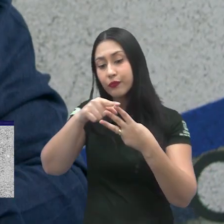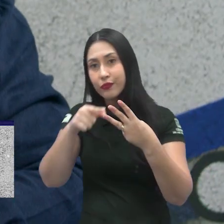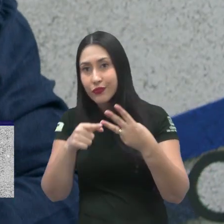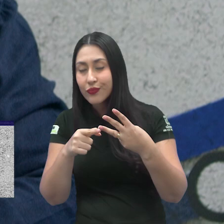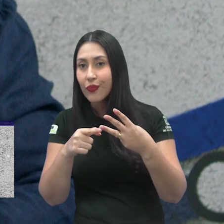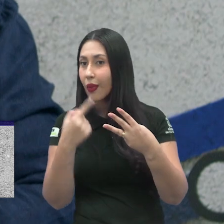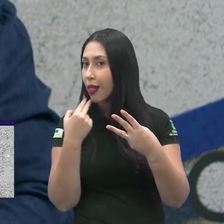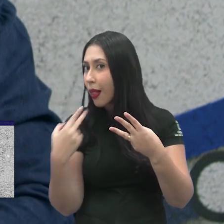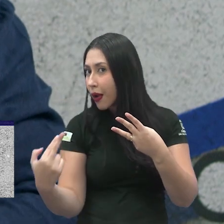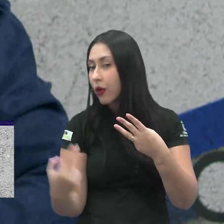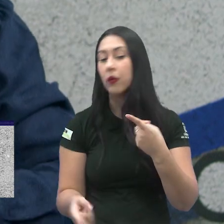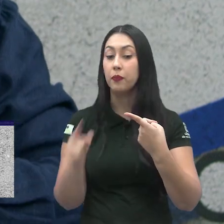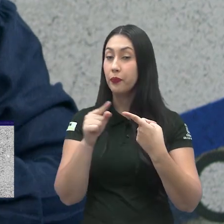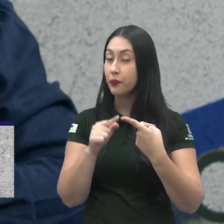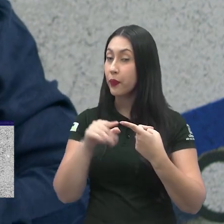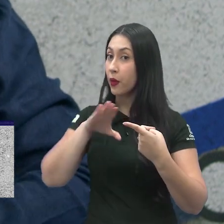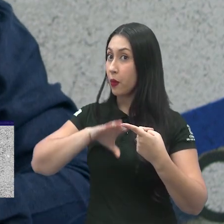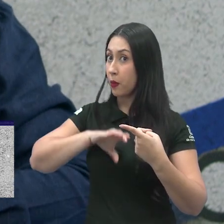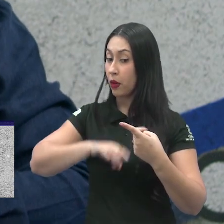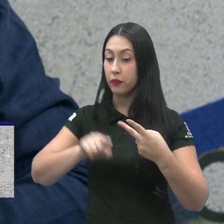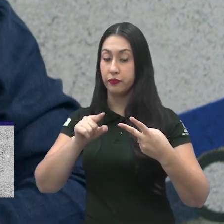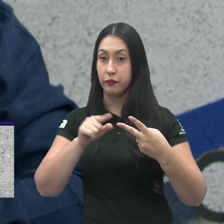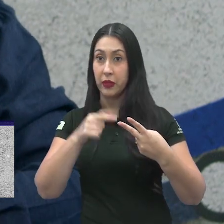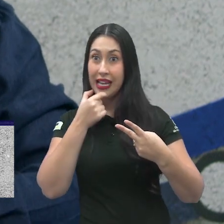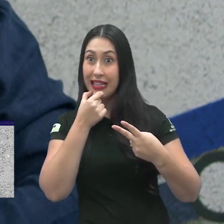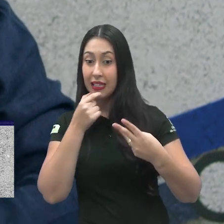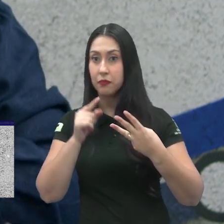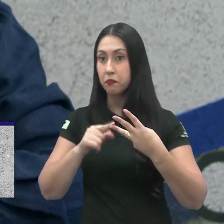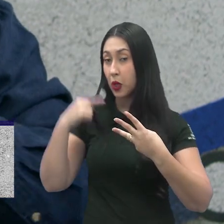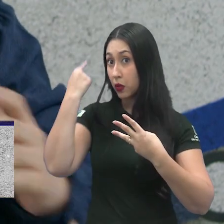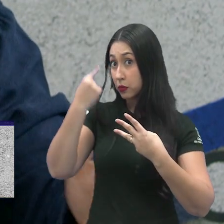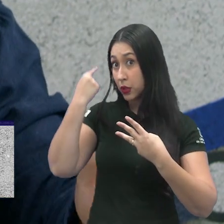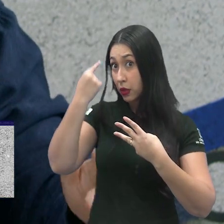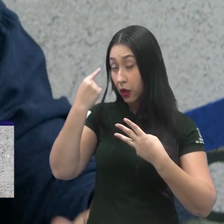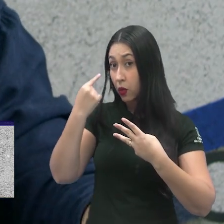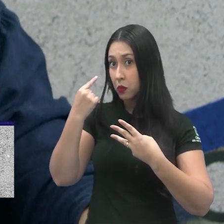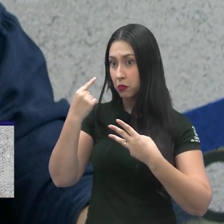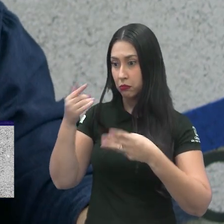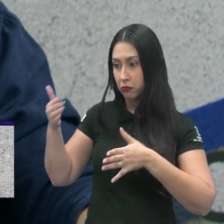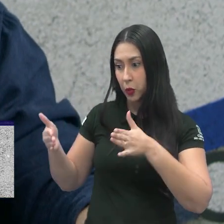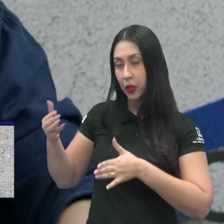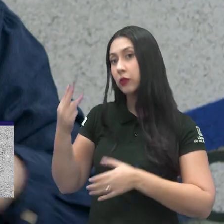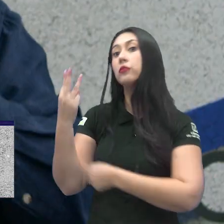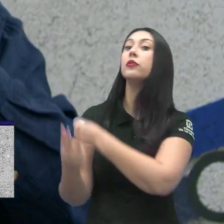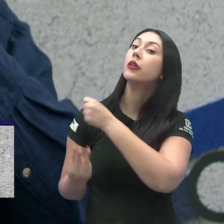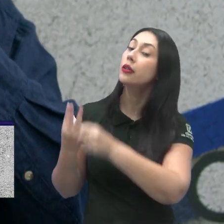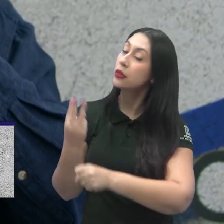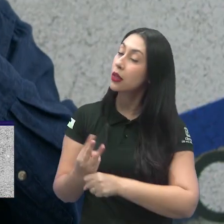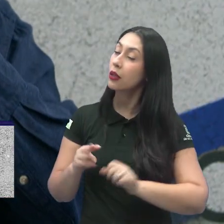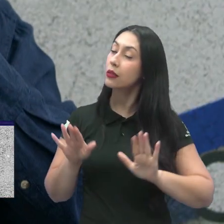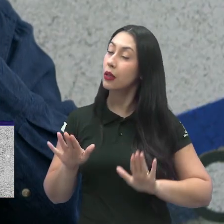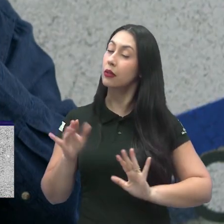idiomas na nossa grade curricular: português, inglês e espanhol durante os 3 anos do curso. Então, é muito importante,